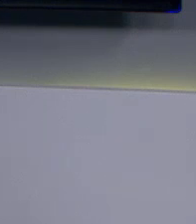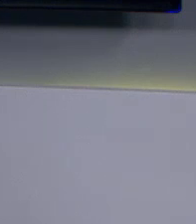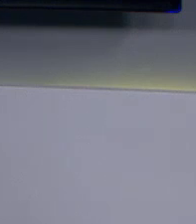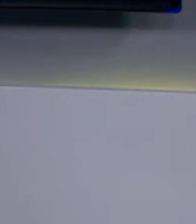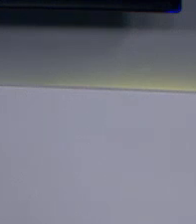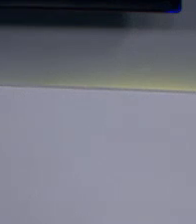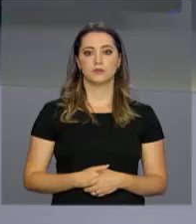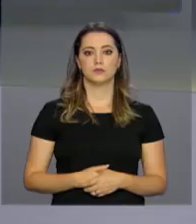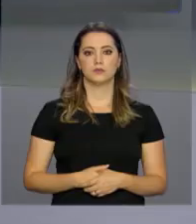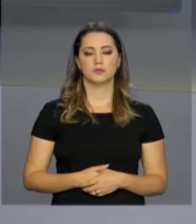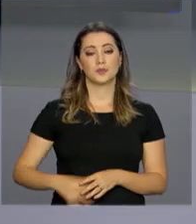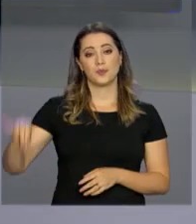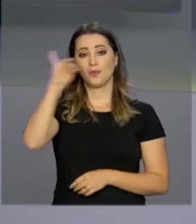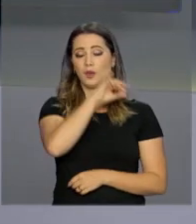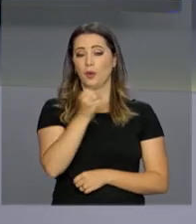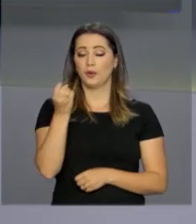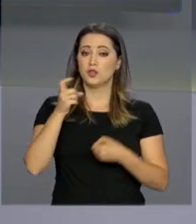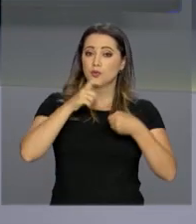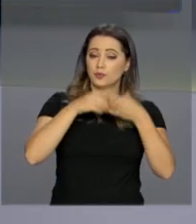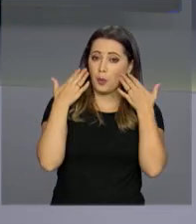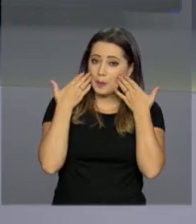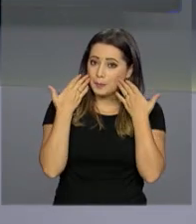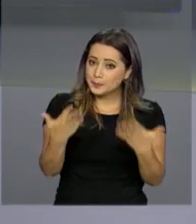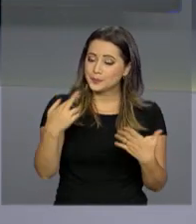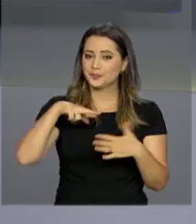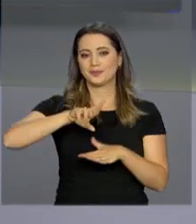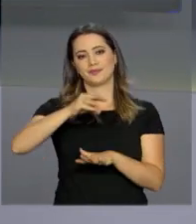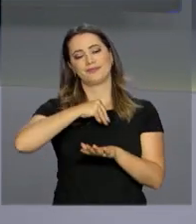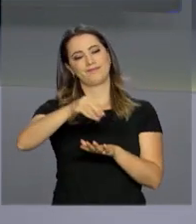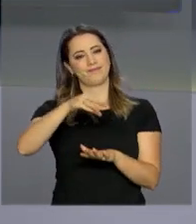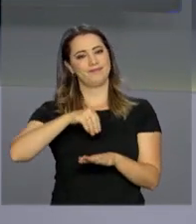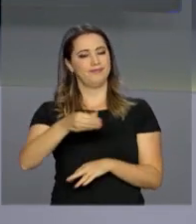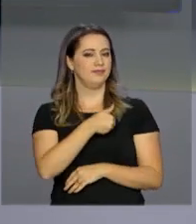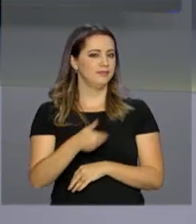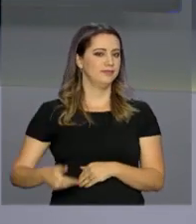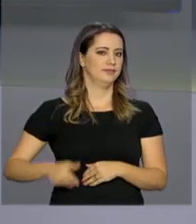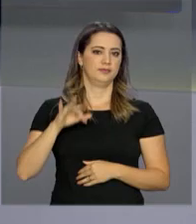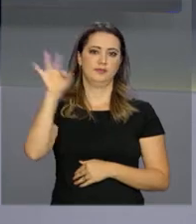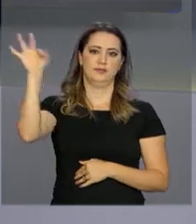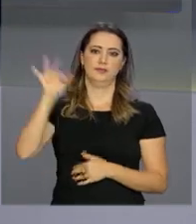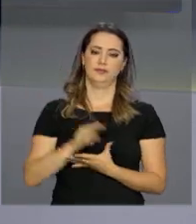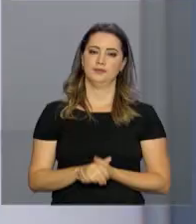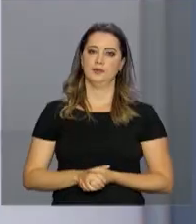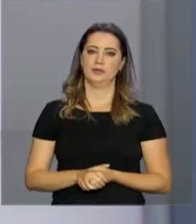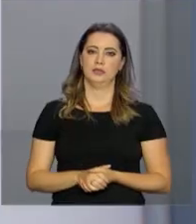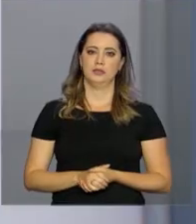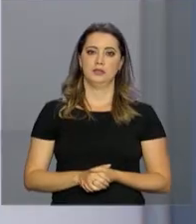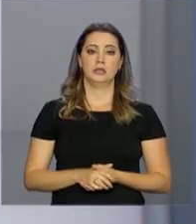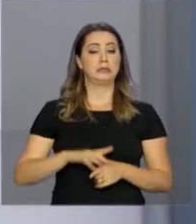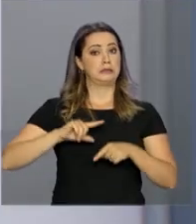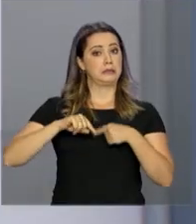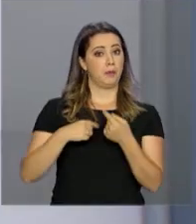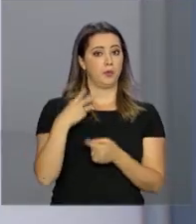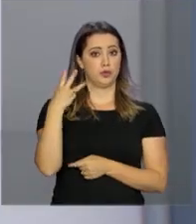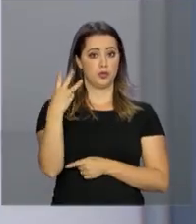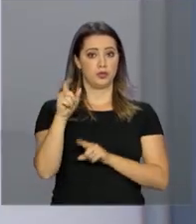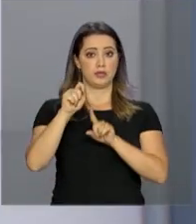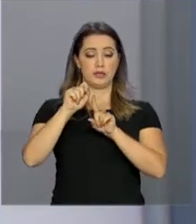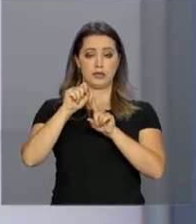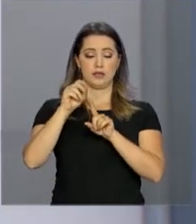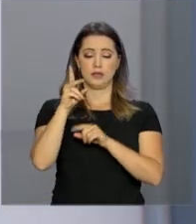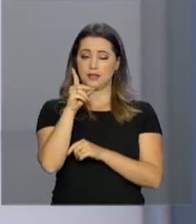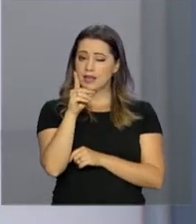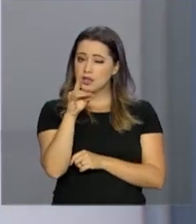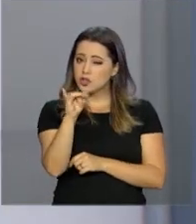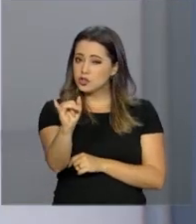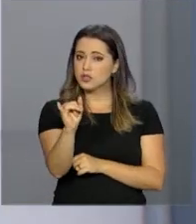olá estamos de volta com repórter nbr as notícias do governo federal depois de três dias de